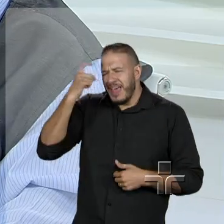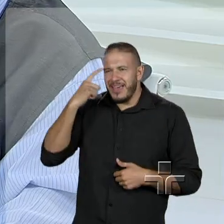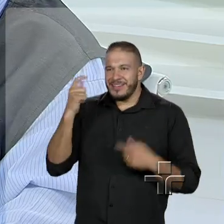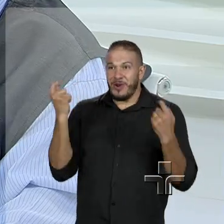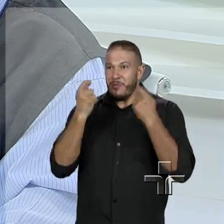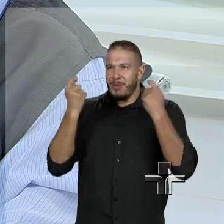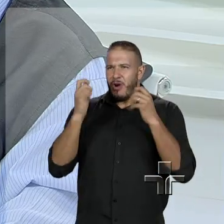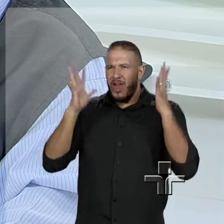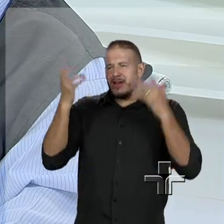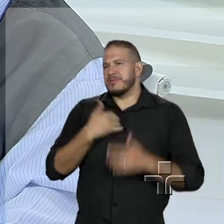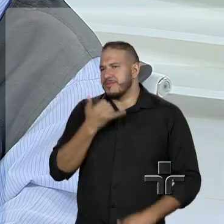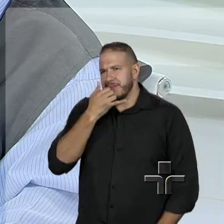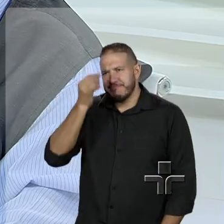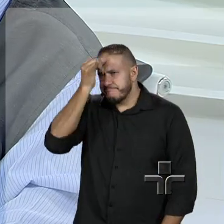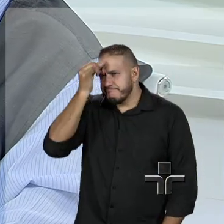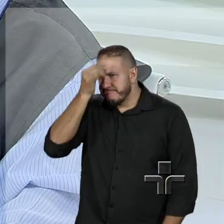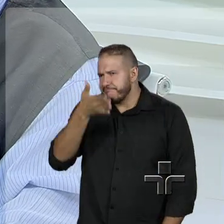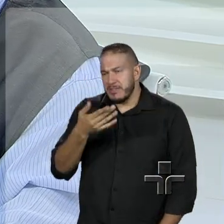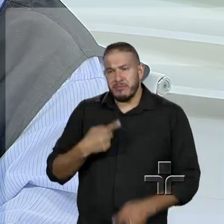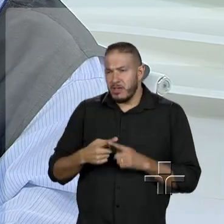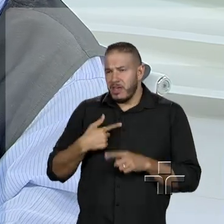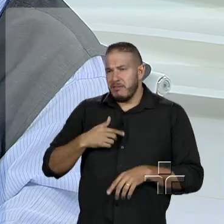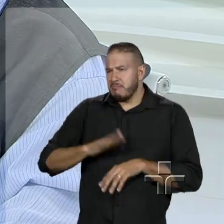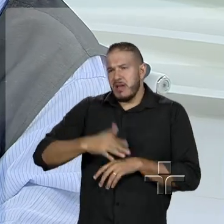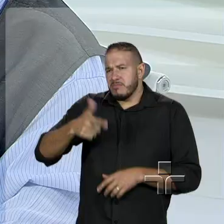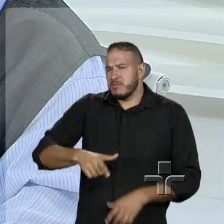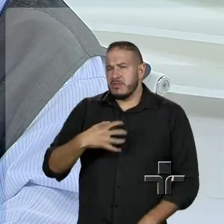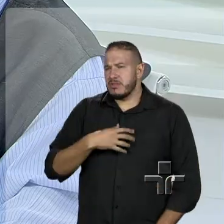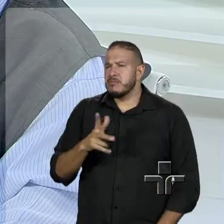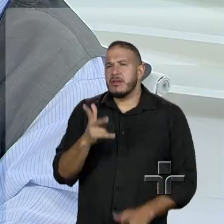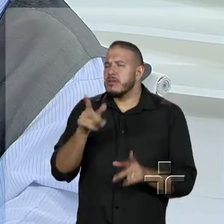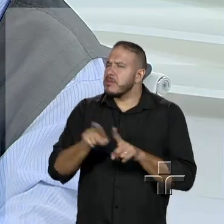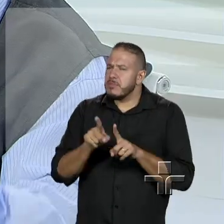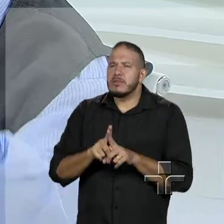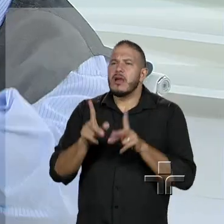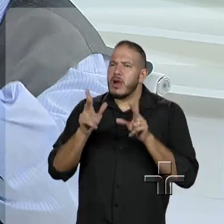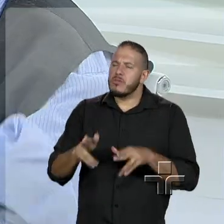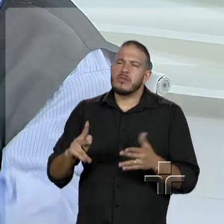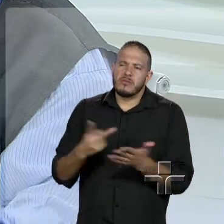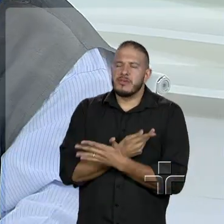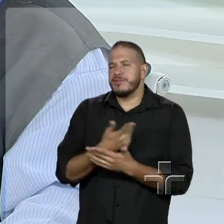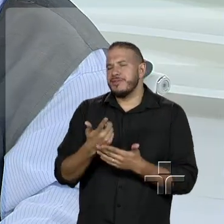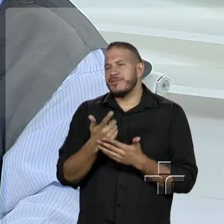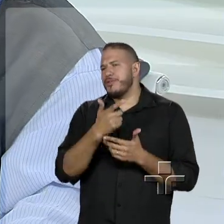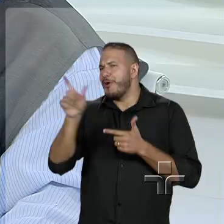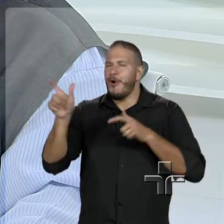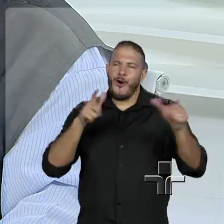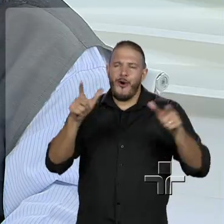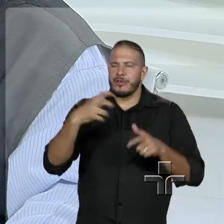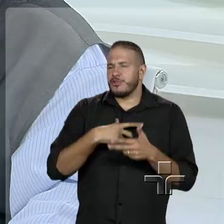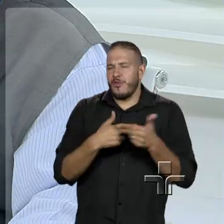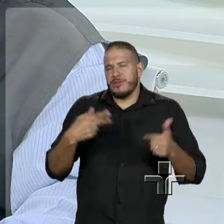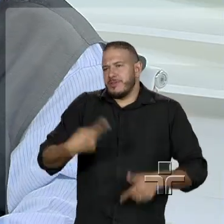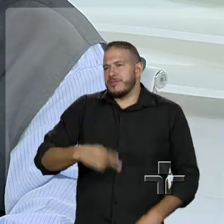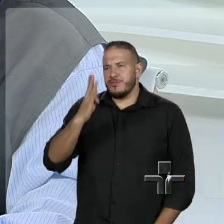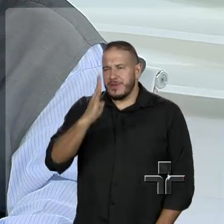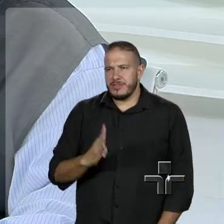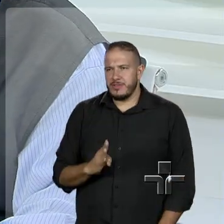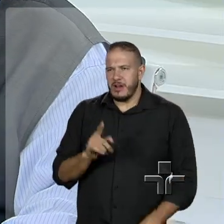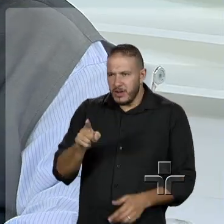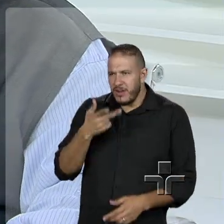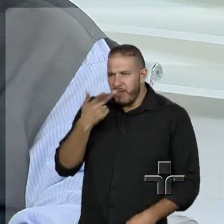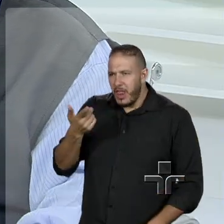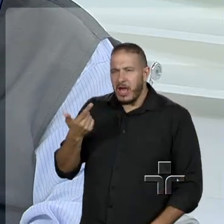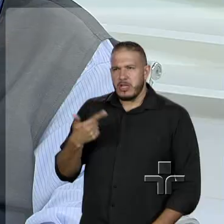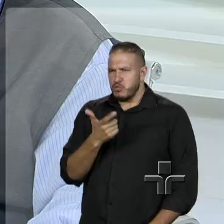tolice, porque é simplesmente mais um fato. É a mesma coisa que aconteceu com uma porção de outros fatos no Brasil. Ministro. Agora,